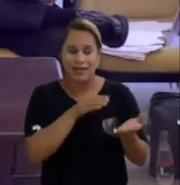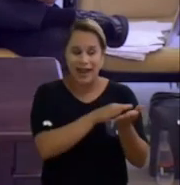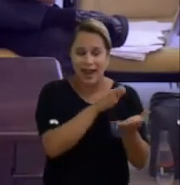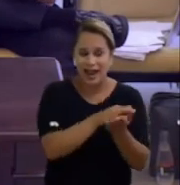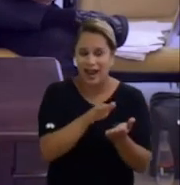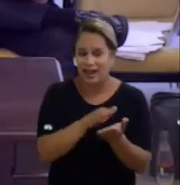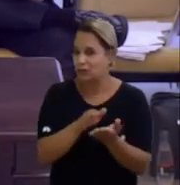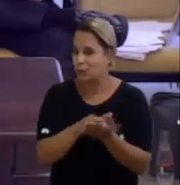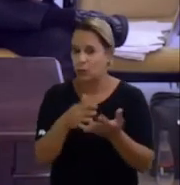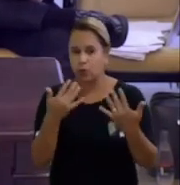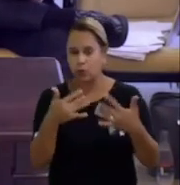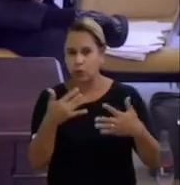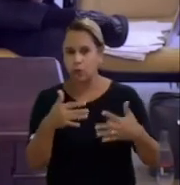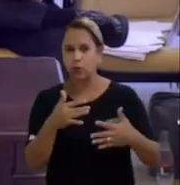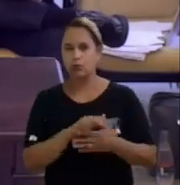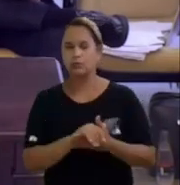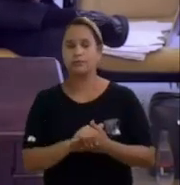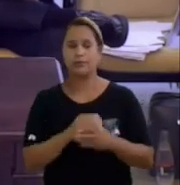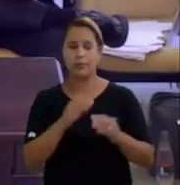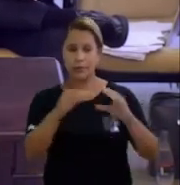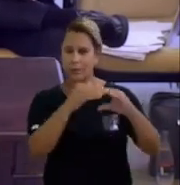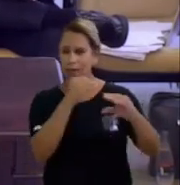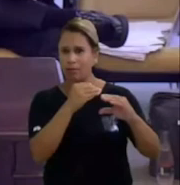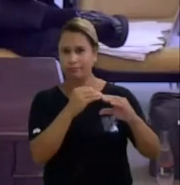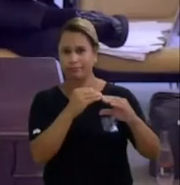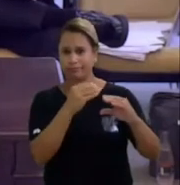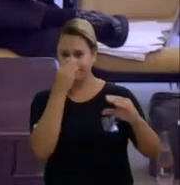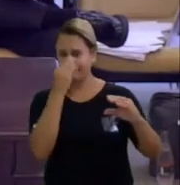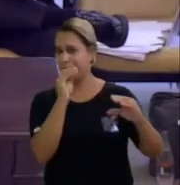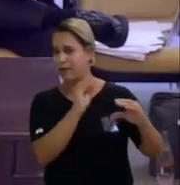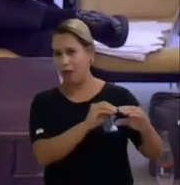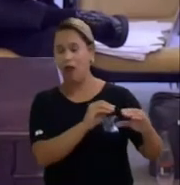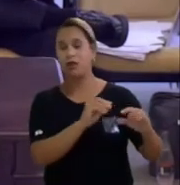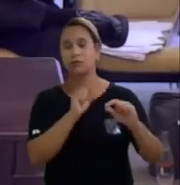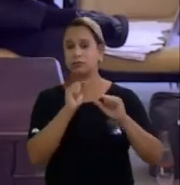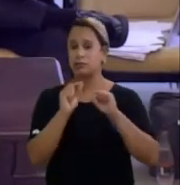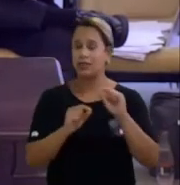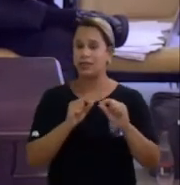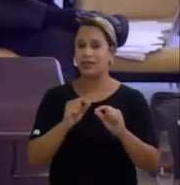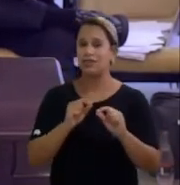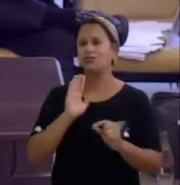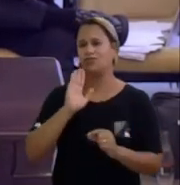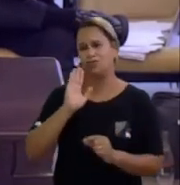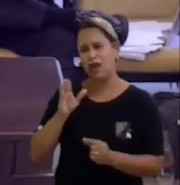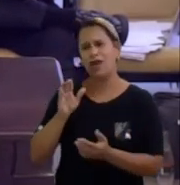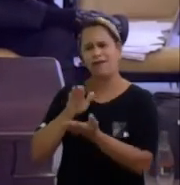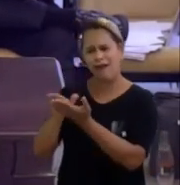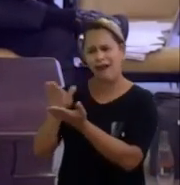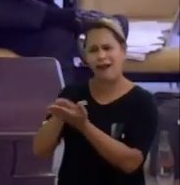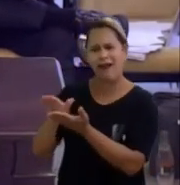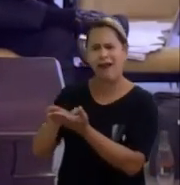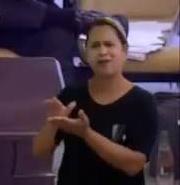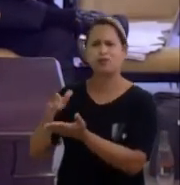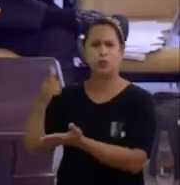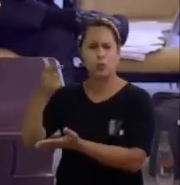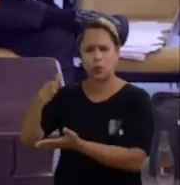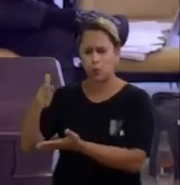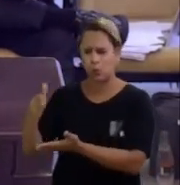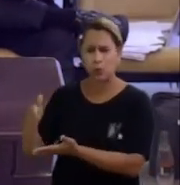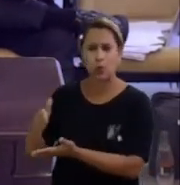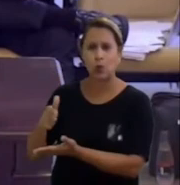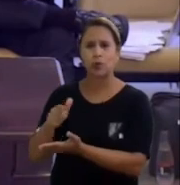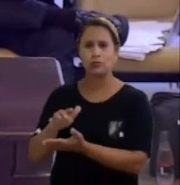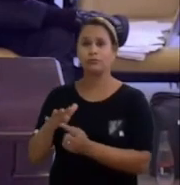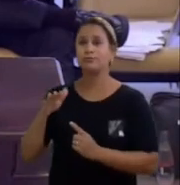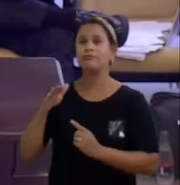Esse e-mail foi ignorado, os gastos continuaram. Já haviam sido feitos outros tantos gastos, porque quando se começou uma campanha presidenciável, o teto de campanha do